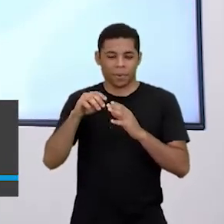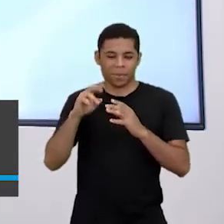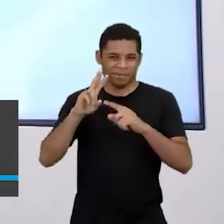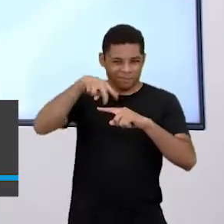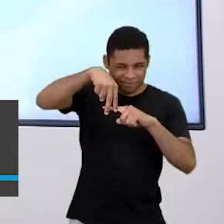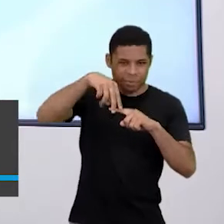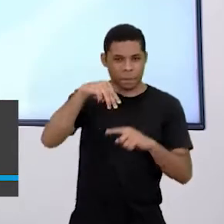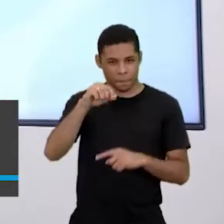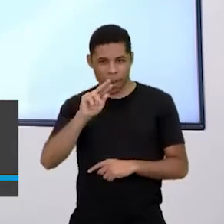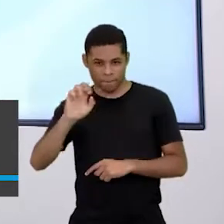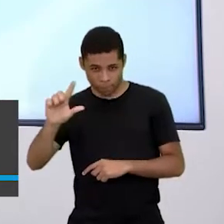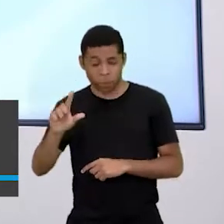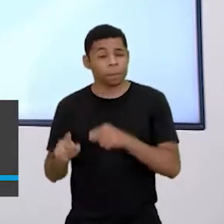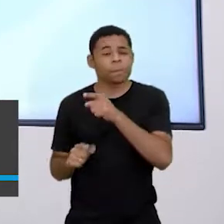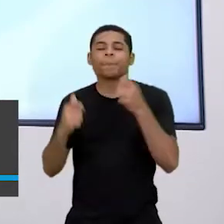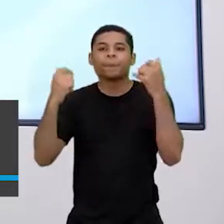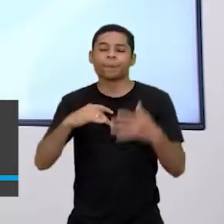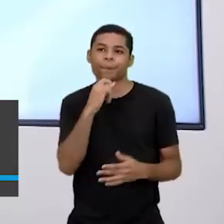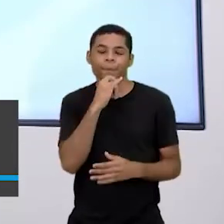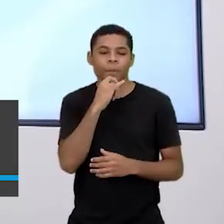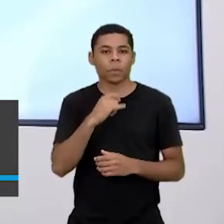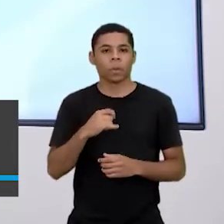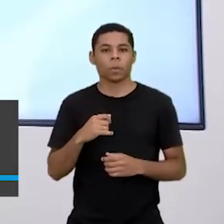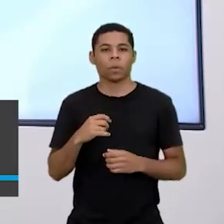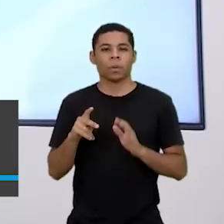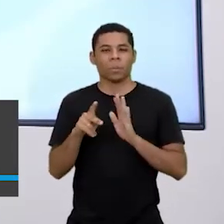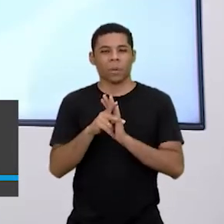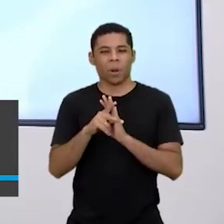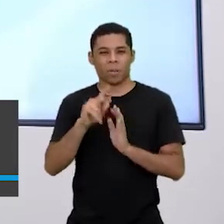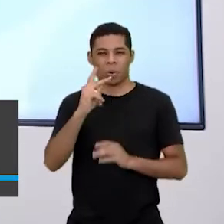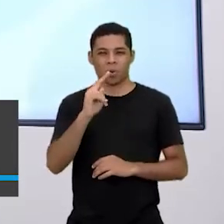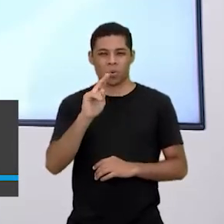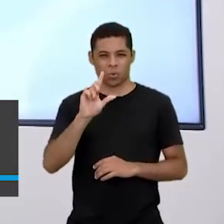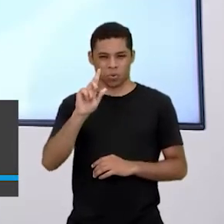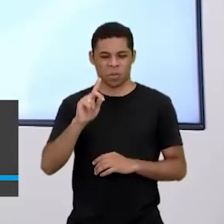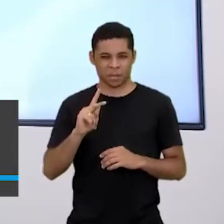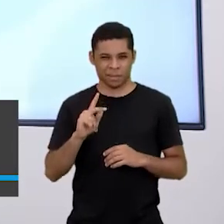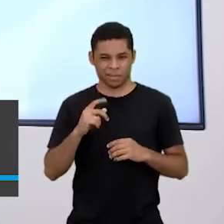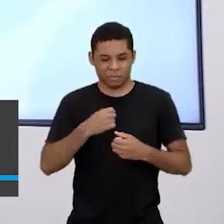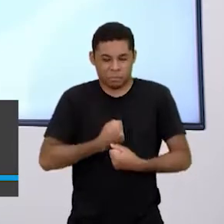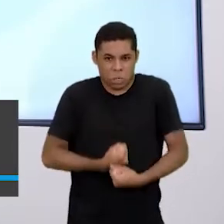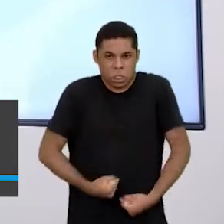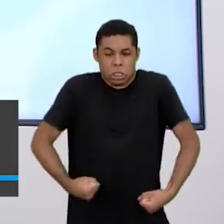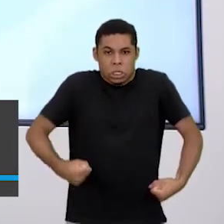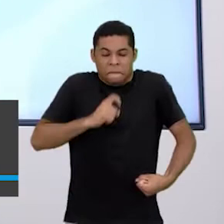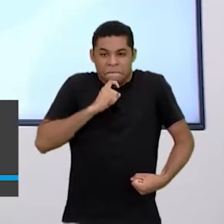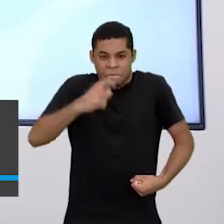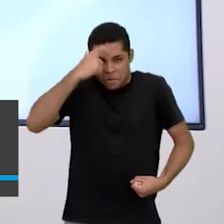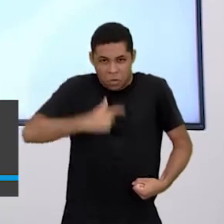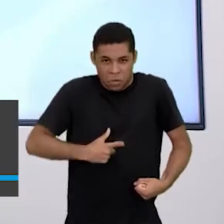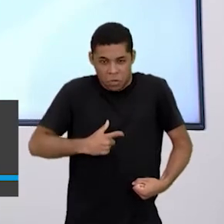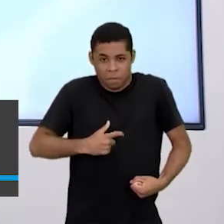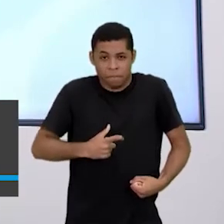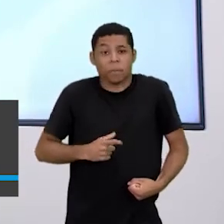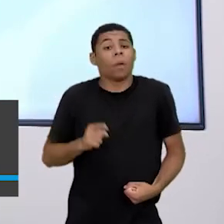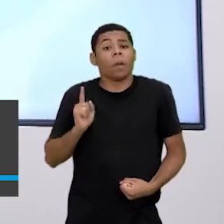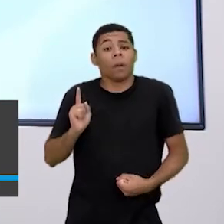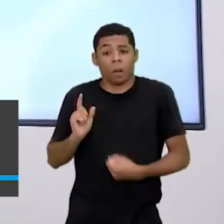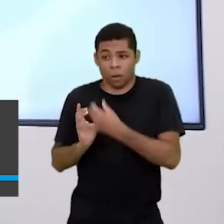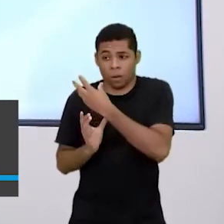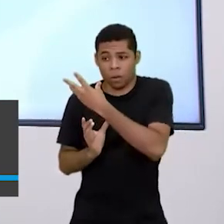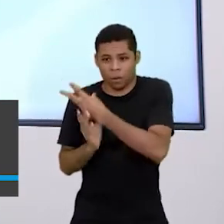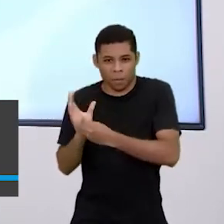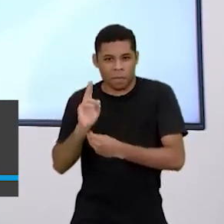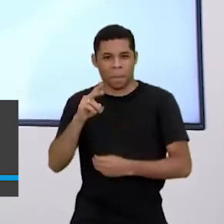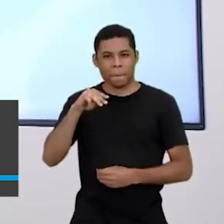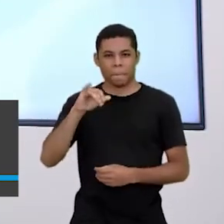E aí ele fala, por exemplo, do Hulk, né? Que o Hulk ele se baseou no Mr. Hyde e Mr. Jekyll,